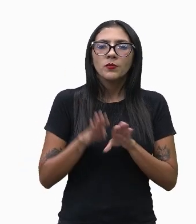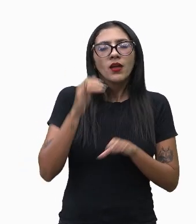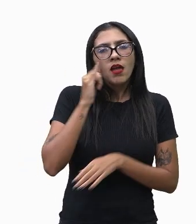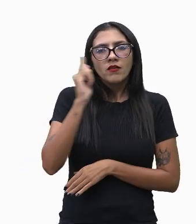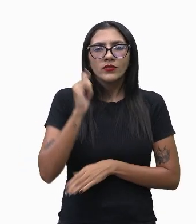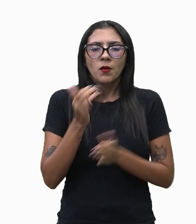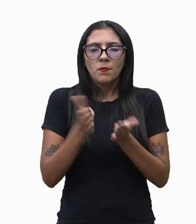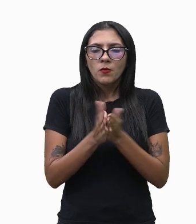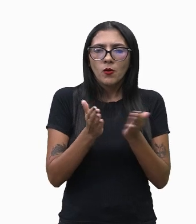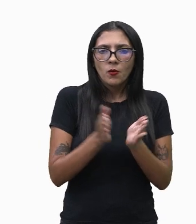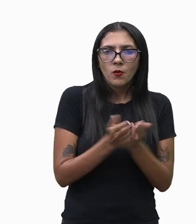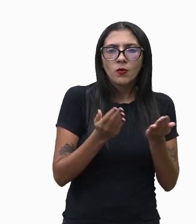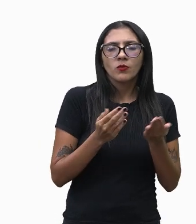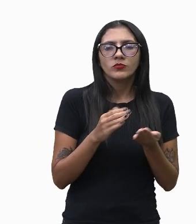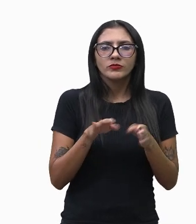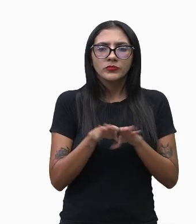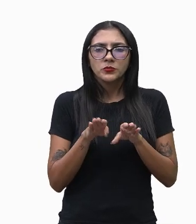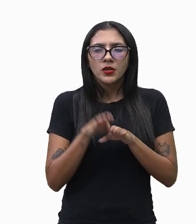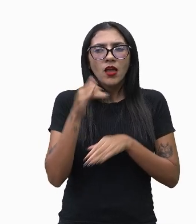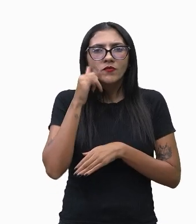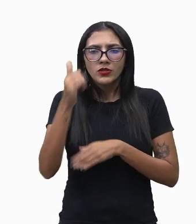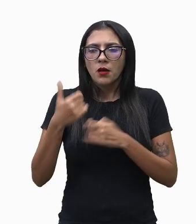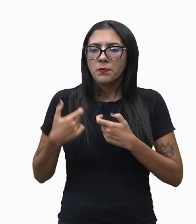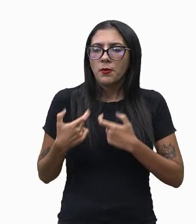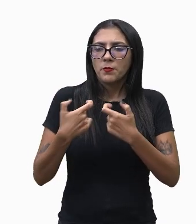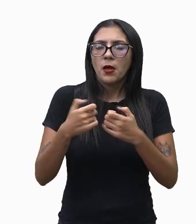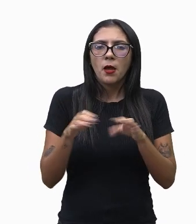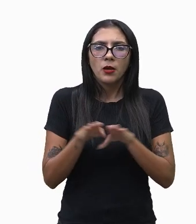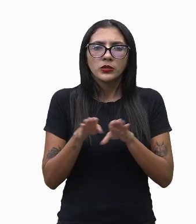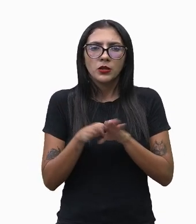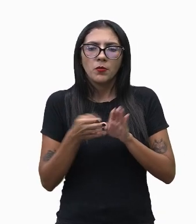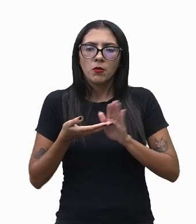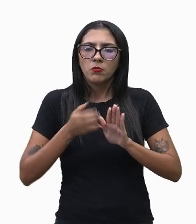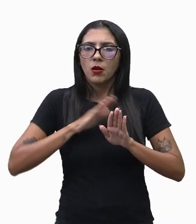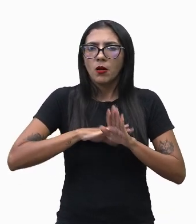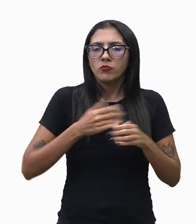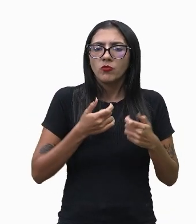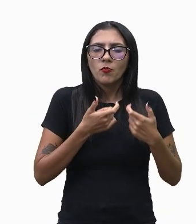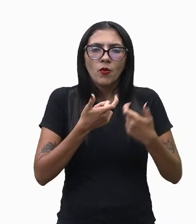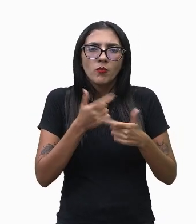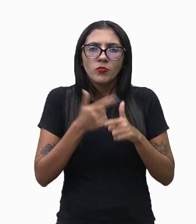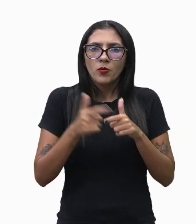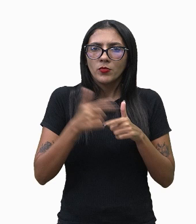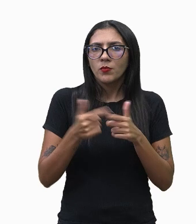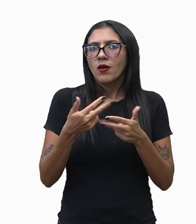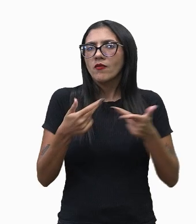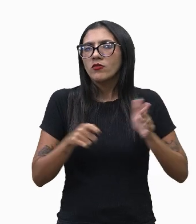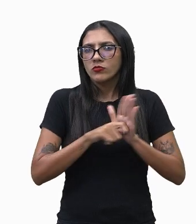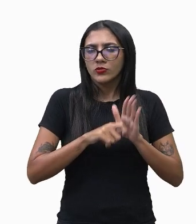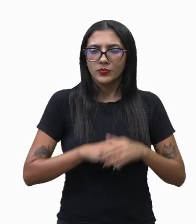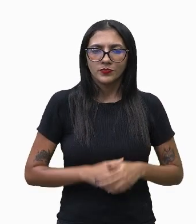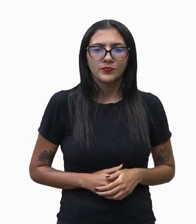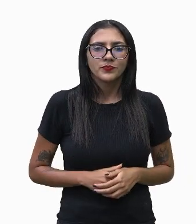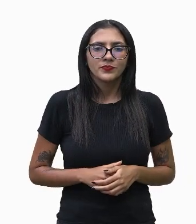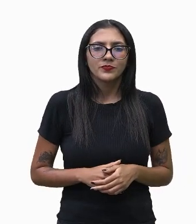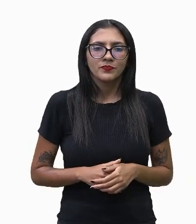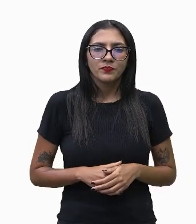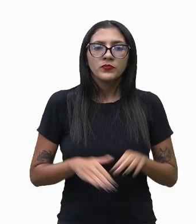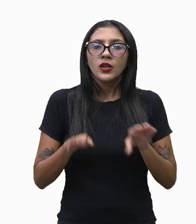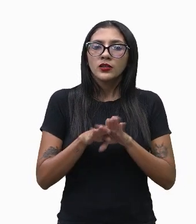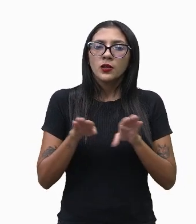os conflitos armados, o narcotráfico e o crime organizado. Discutiu-se também sobre a proteção